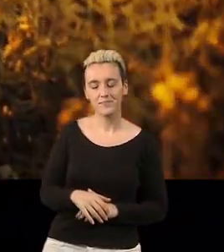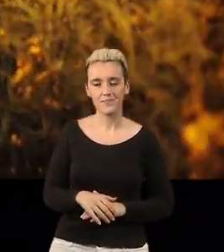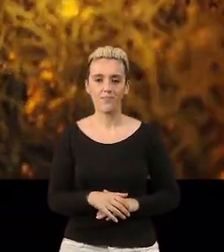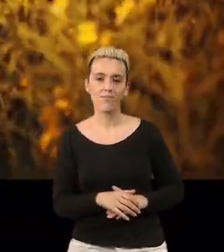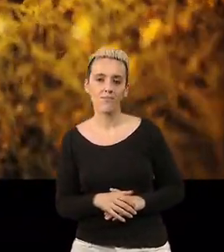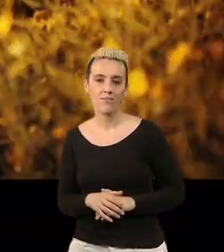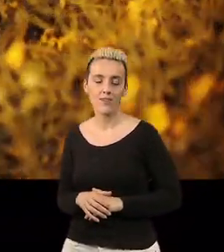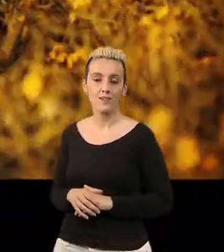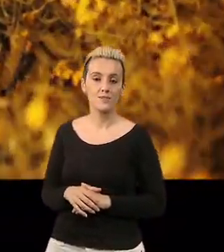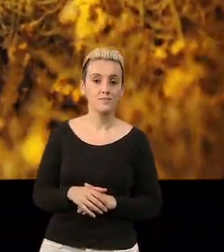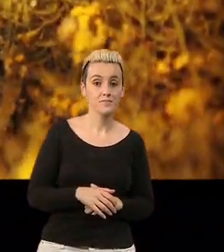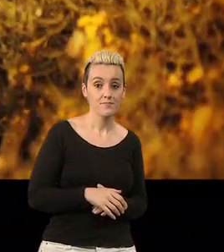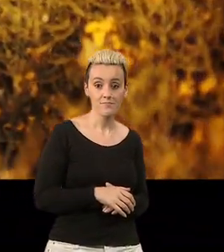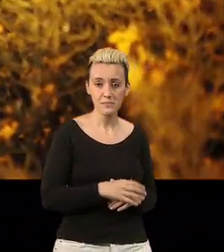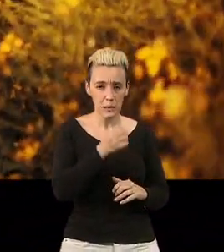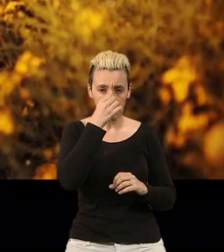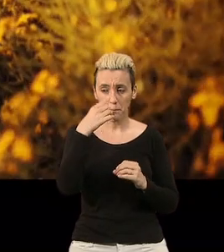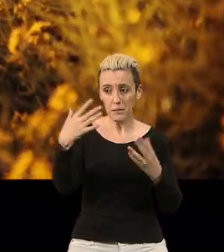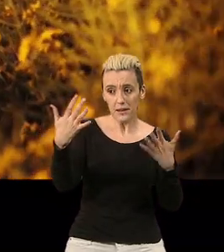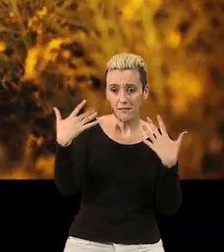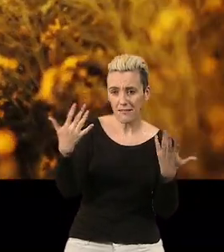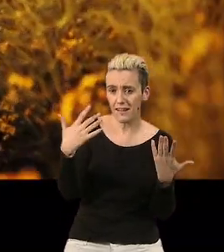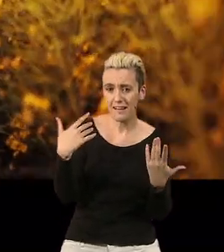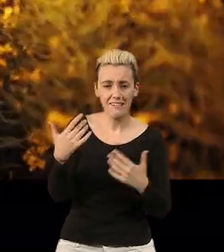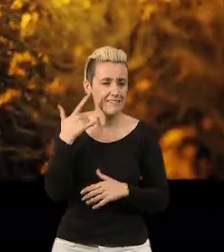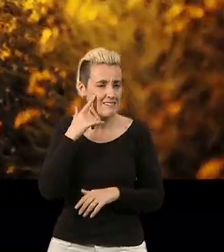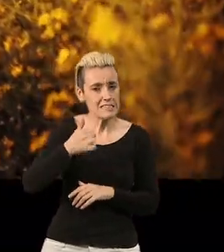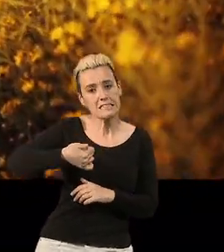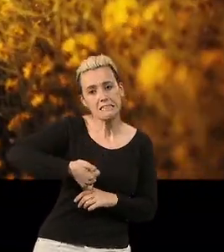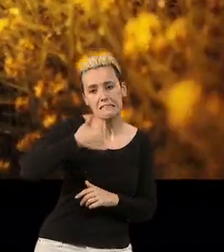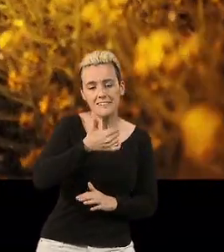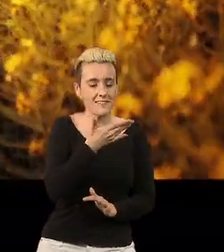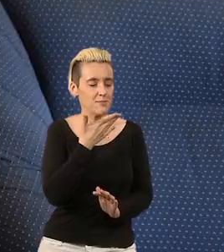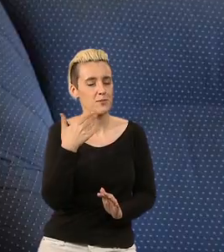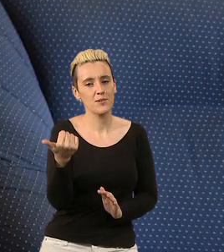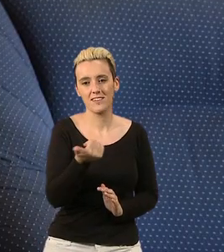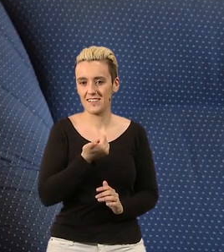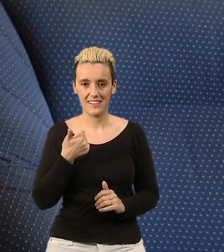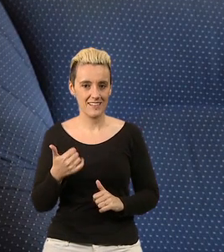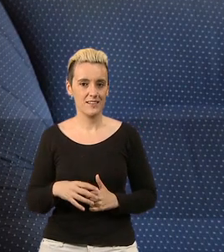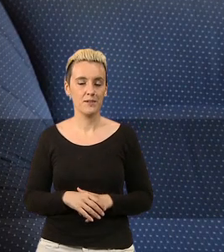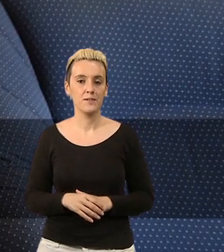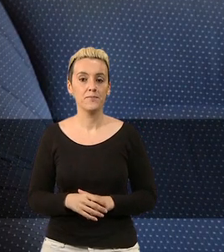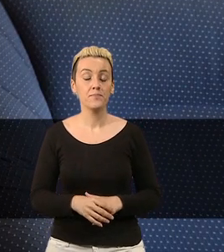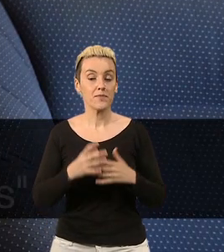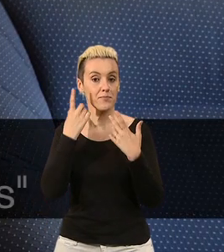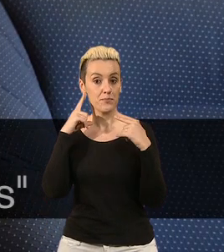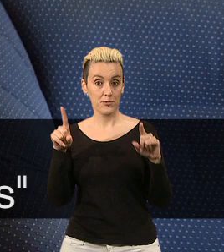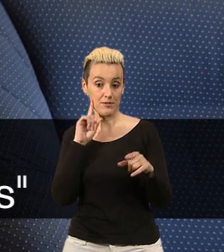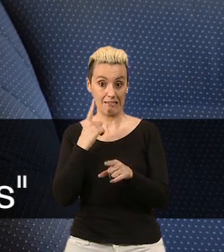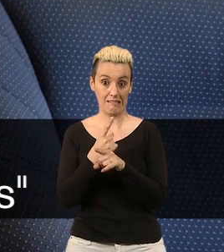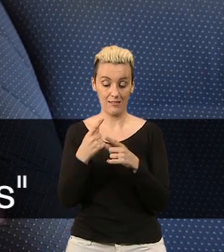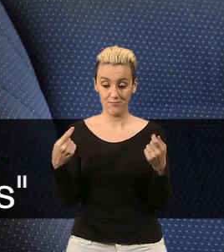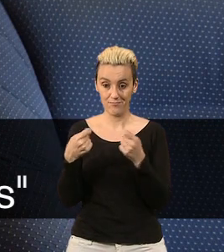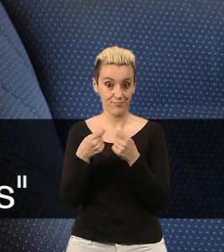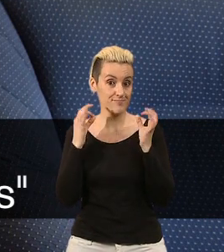amores. Não há tempo mais bonito que mais... E é uma música que nos diz muito,